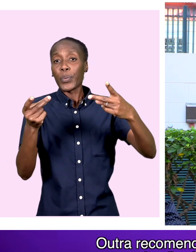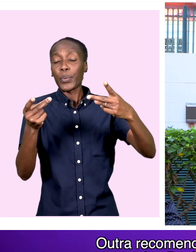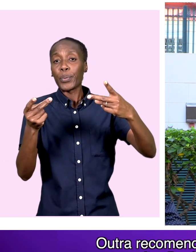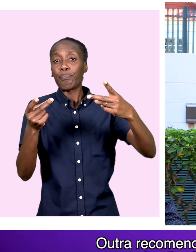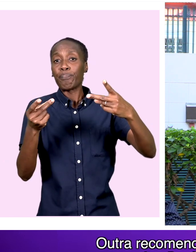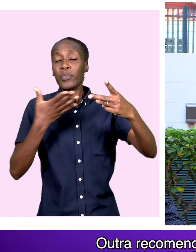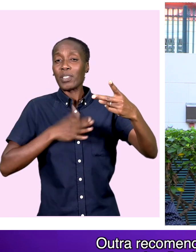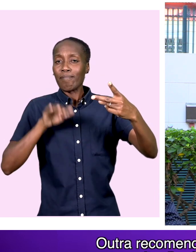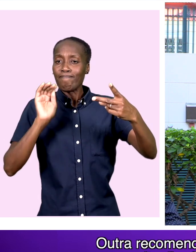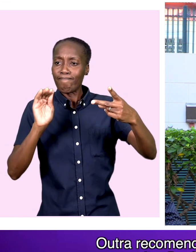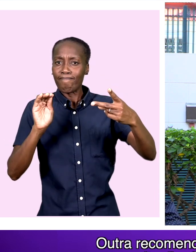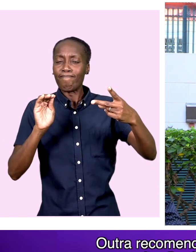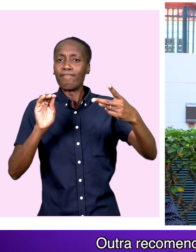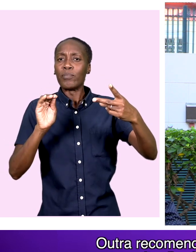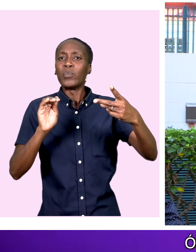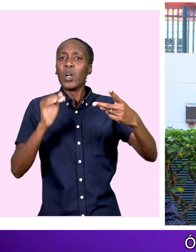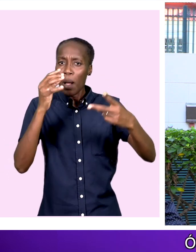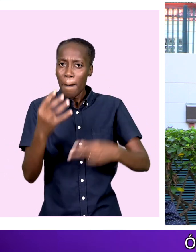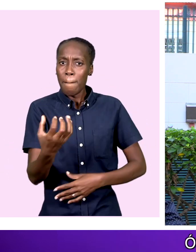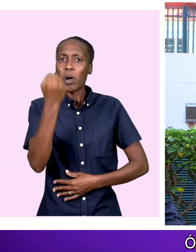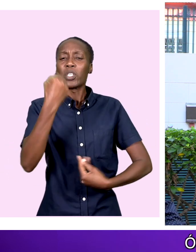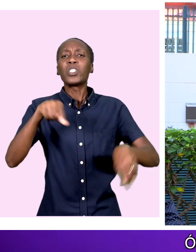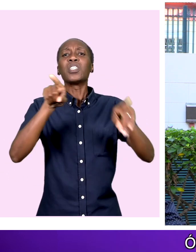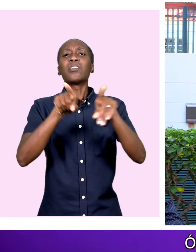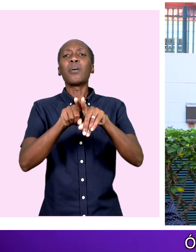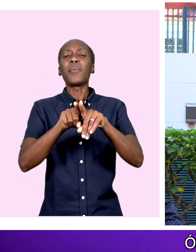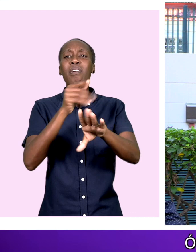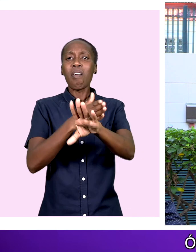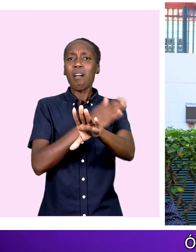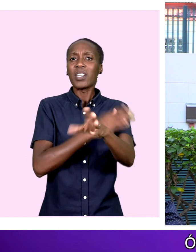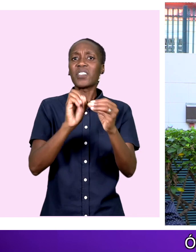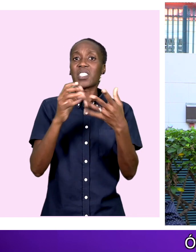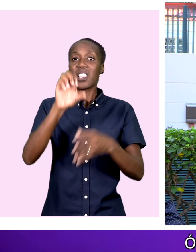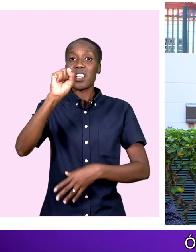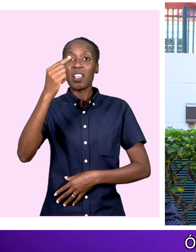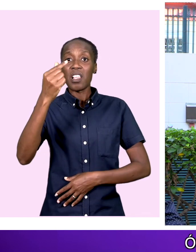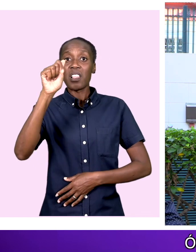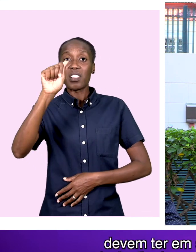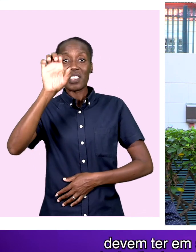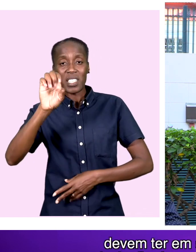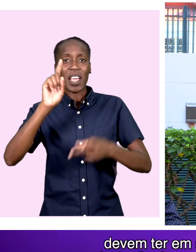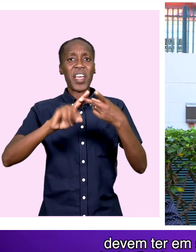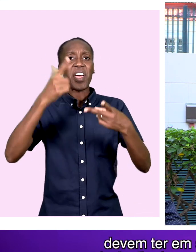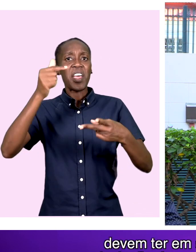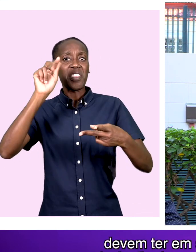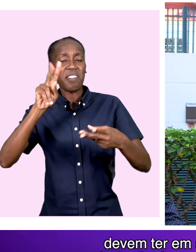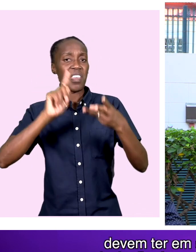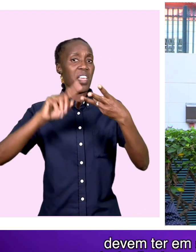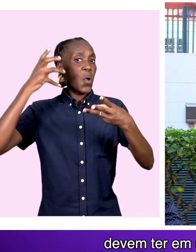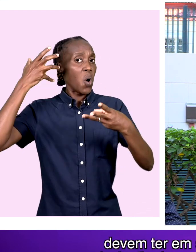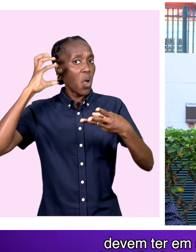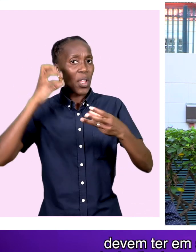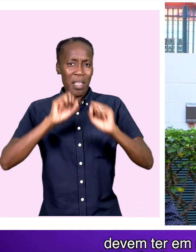STAI, o CNE, todos os órgãos de comunicação, todos os órgãos órgãos do processo eleitoral devem sim ter